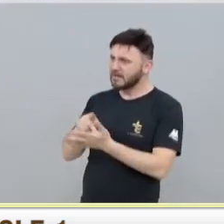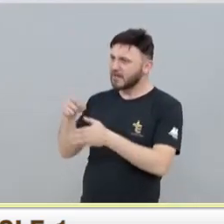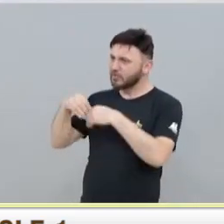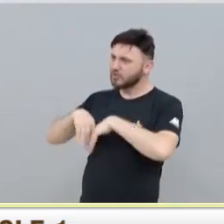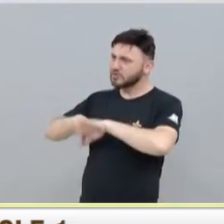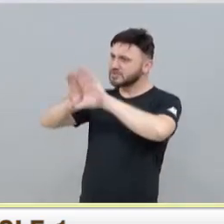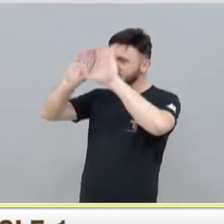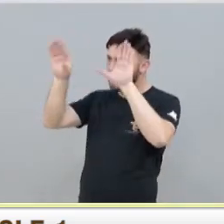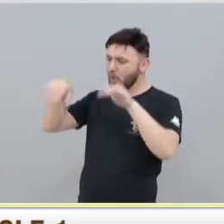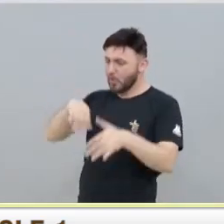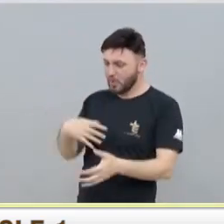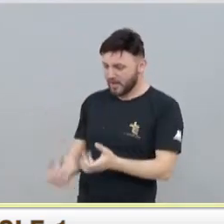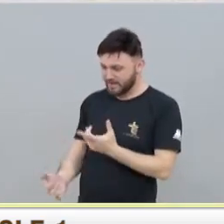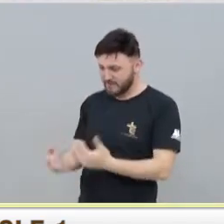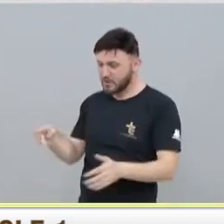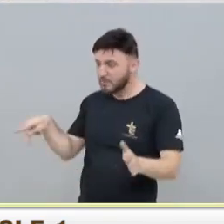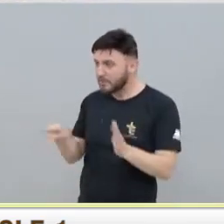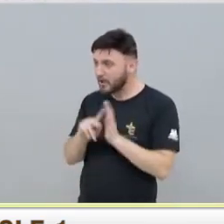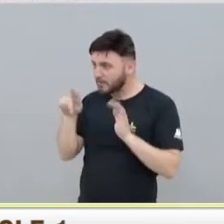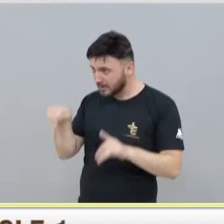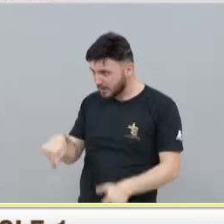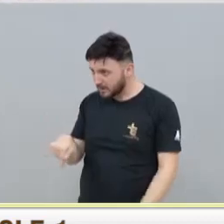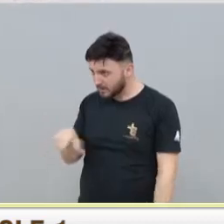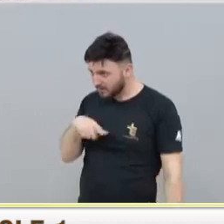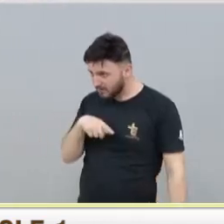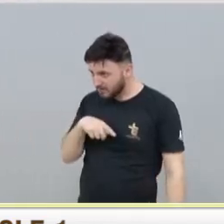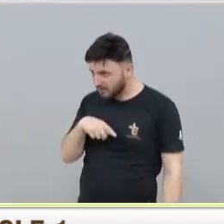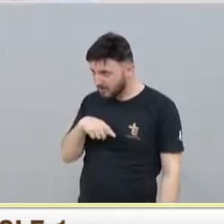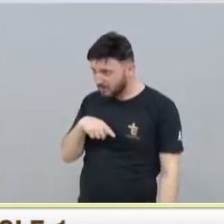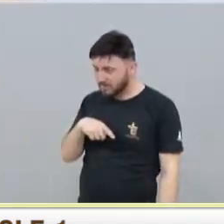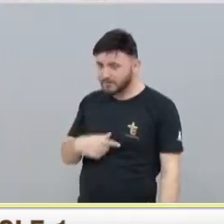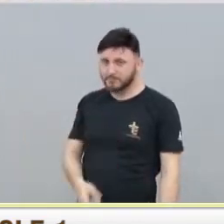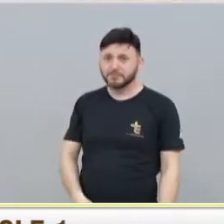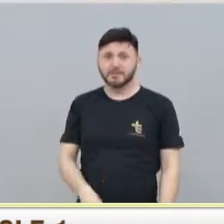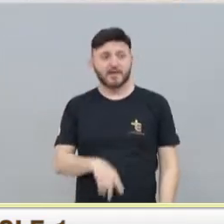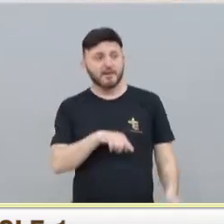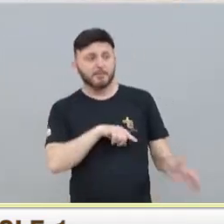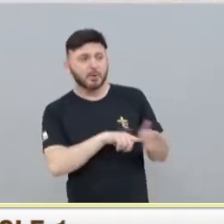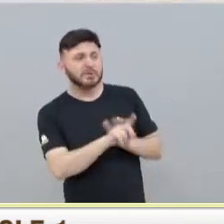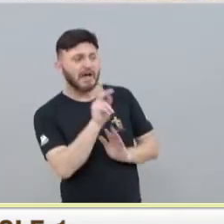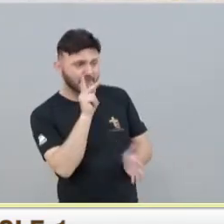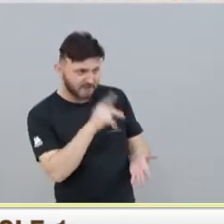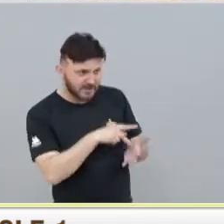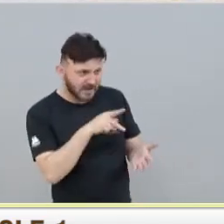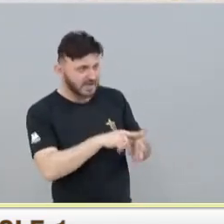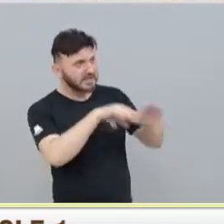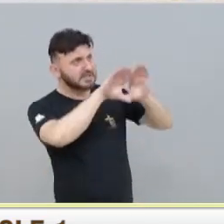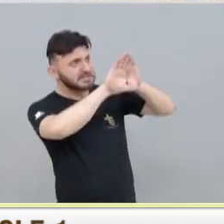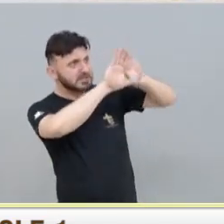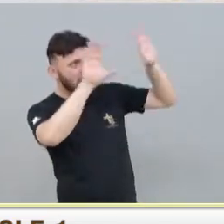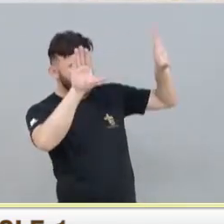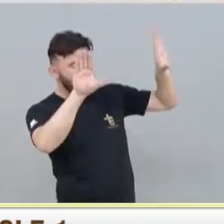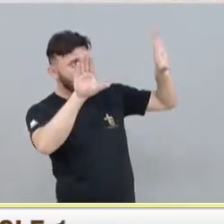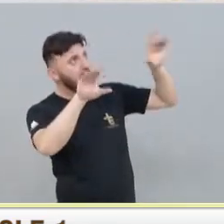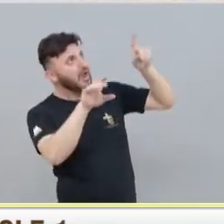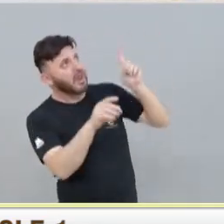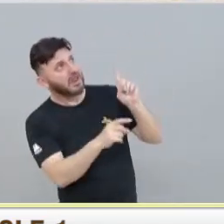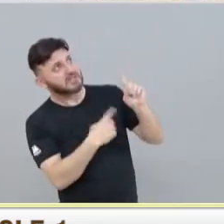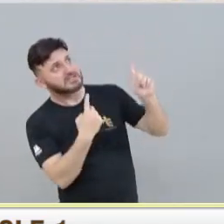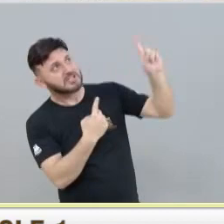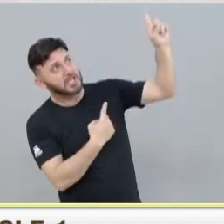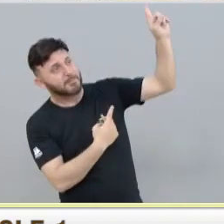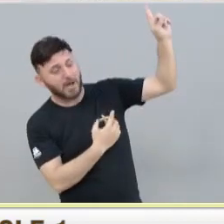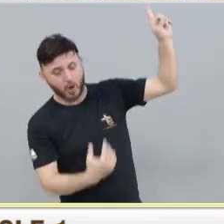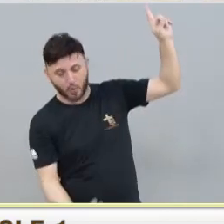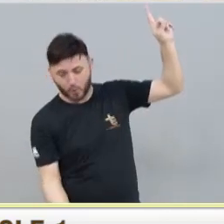eo inferno é aqui é verdade que o céu é lá em cima o